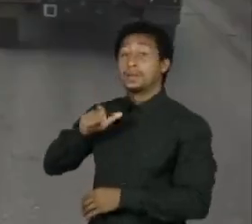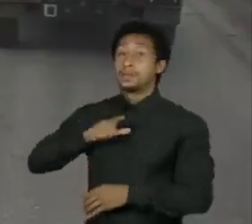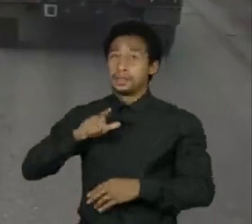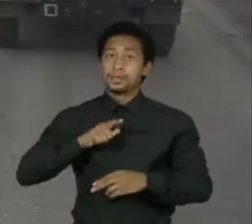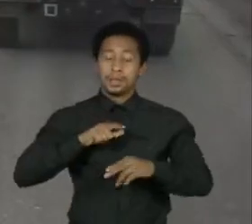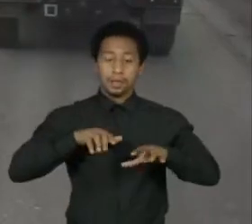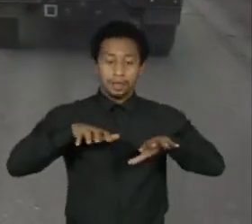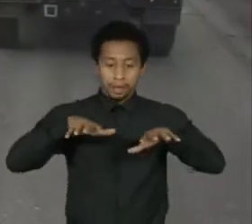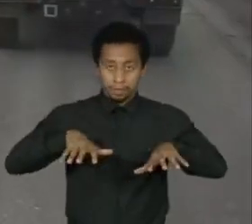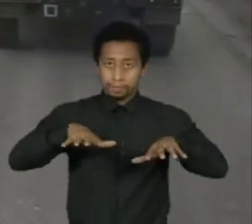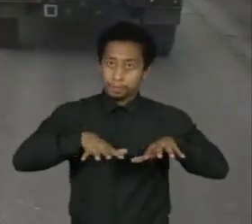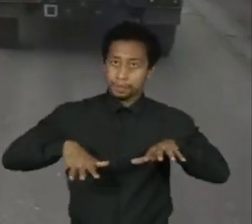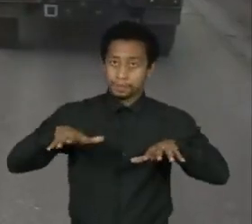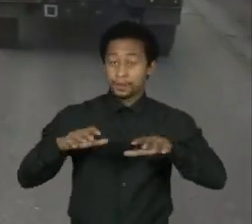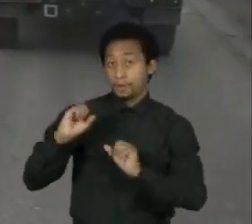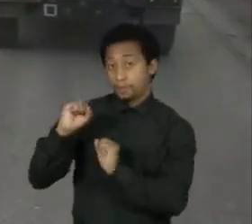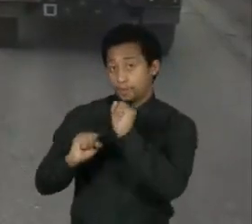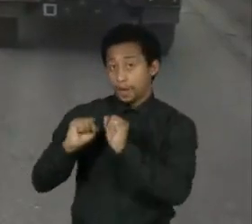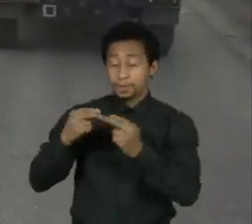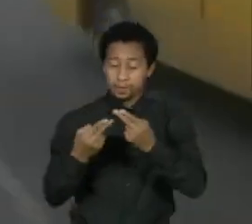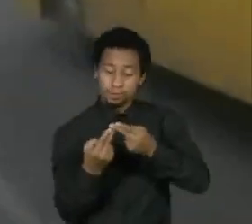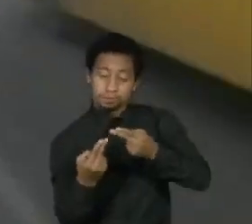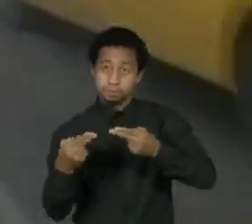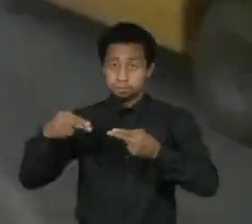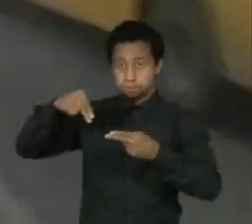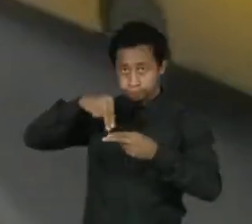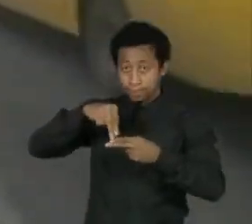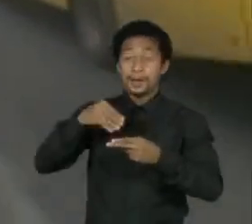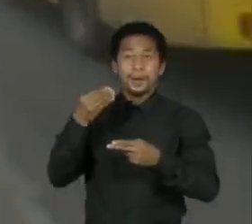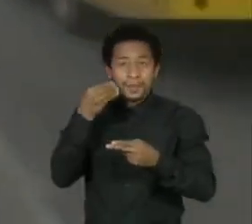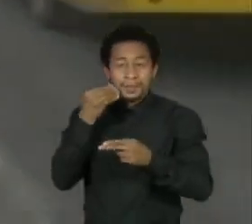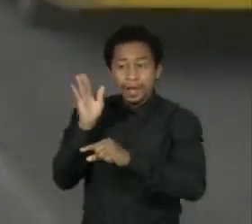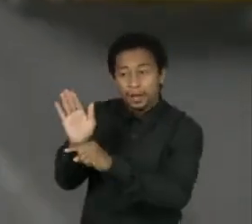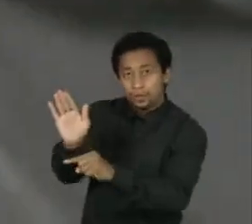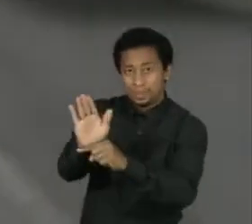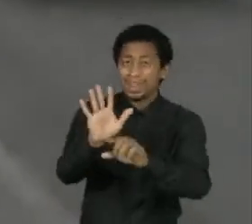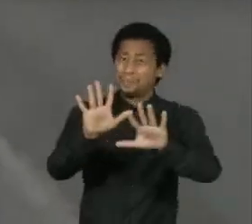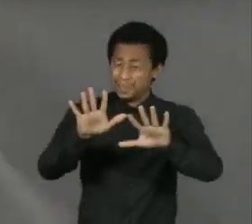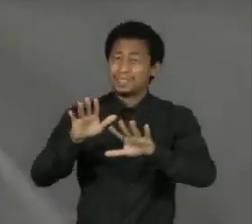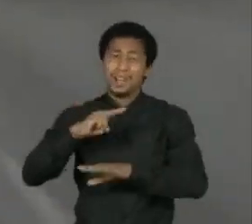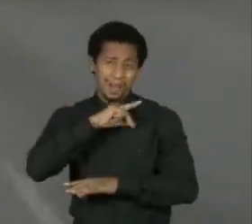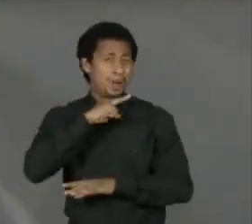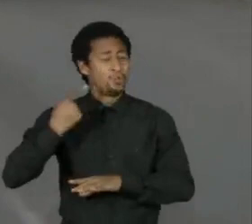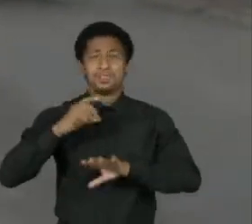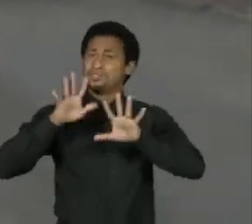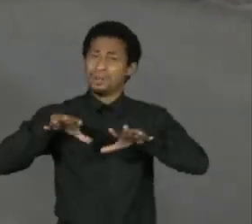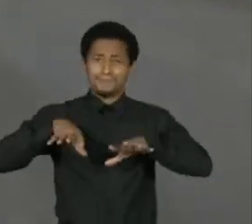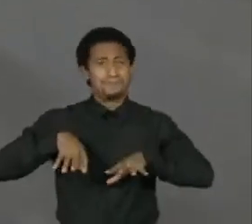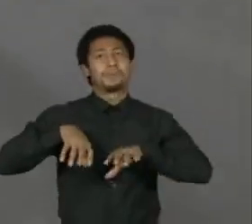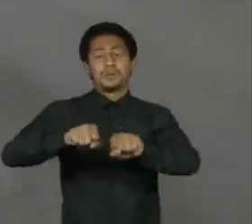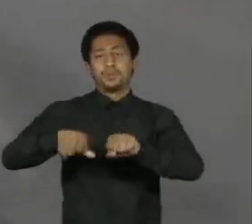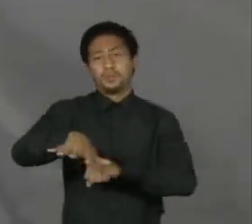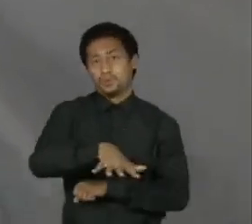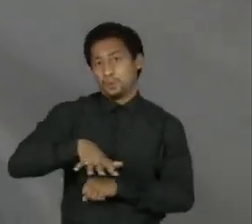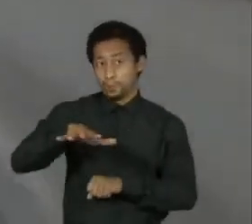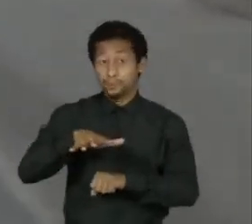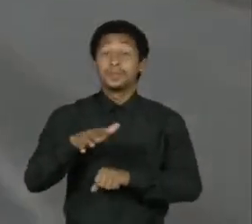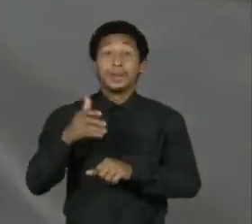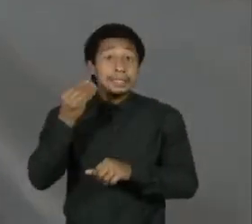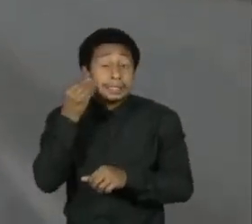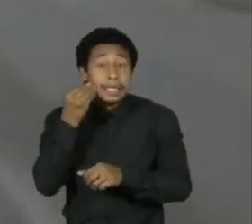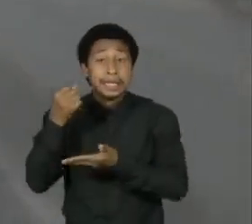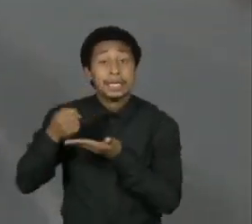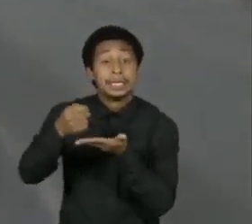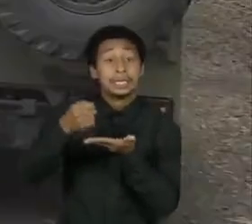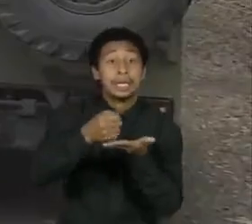A região também está sob controle russo. Ônibus que levam refugiados da Grande Kiev para lugares mais seguros